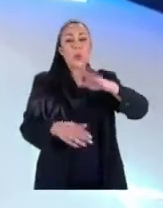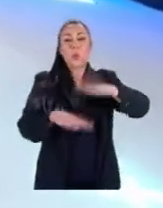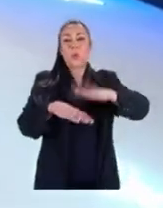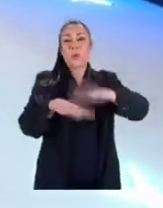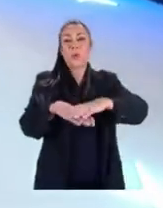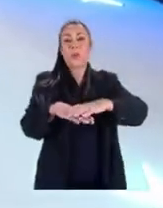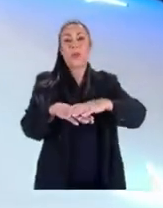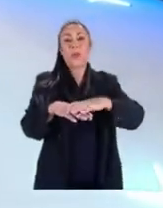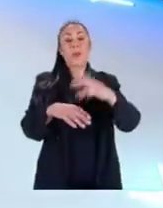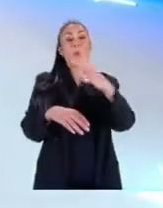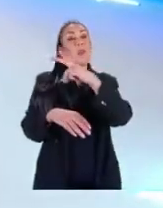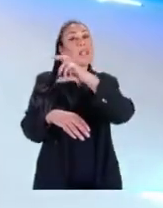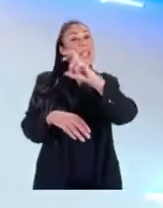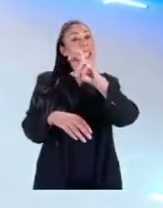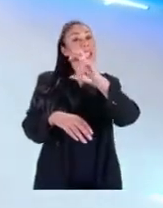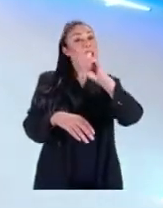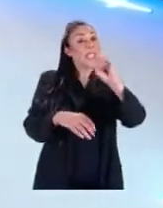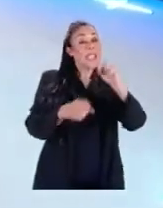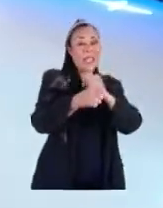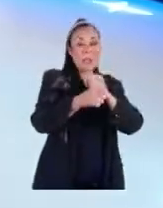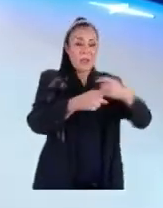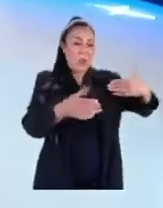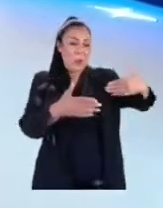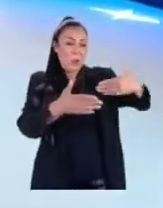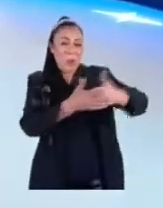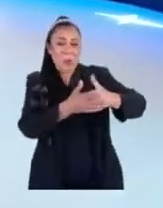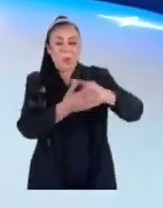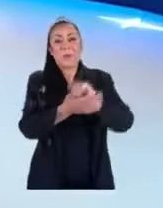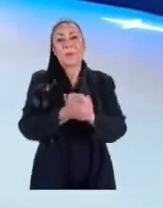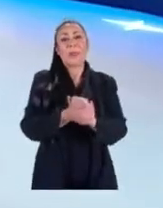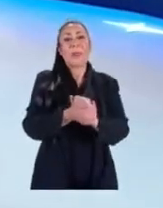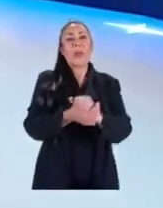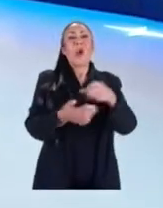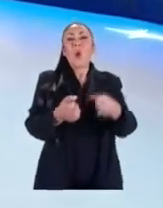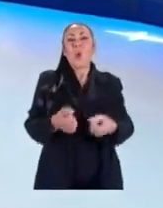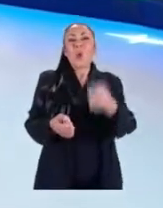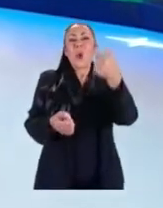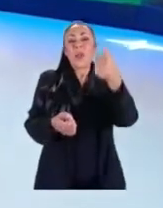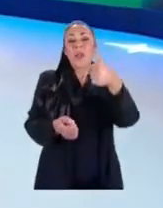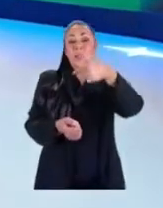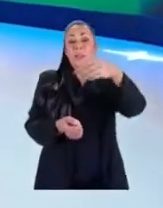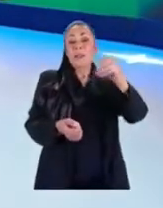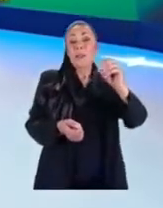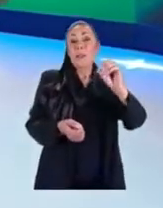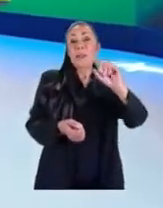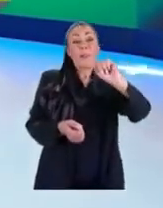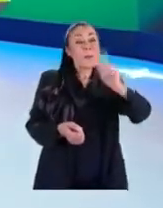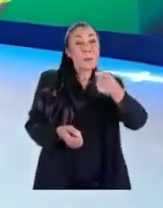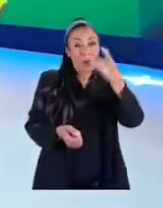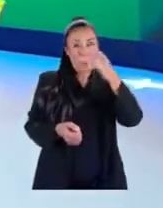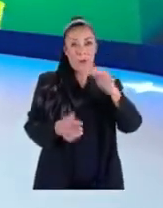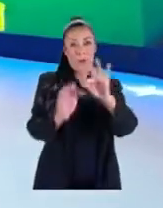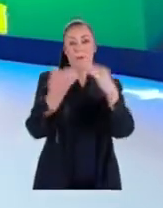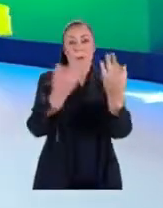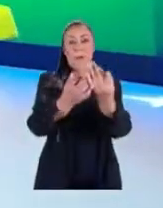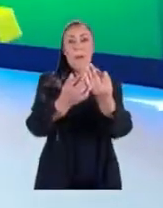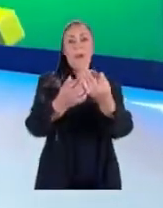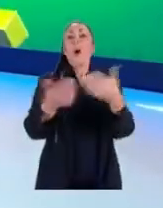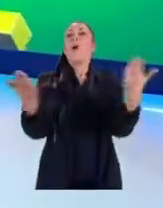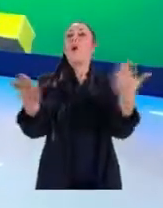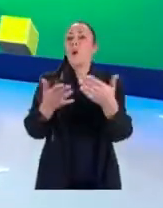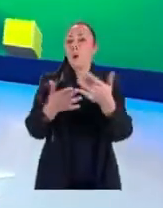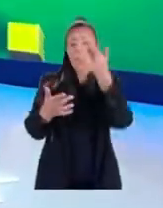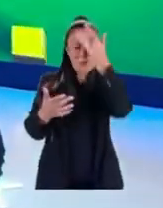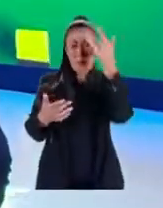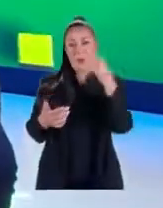feito em 500 anos. Assentamos quase 700 mil famílias. E hoje os sem terra estão noutra. Os sem